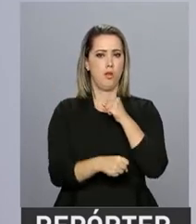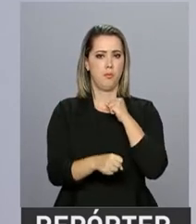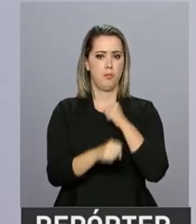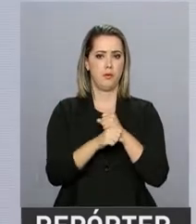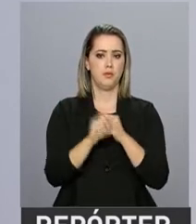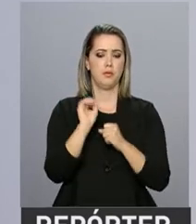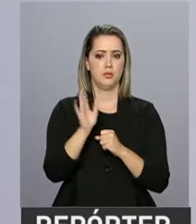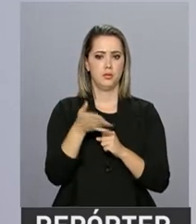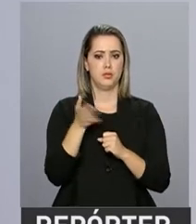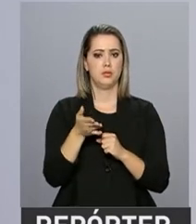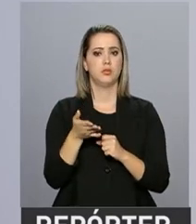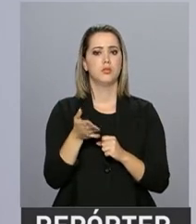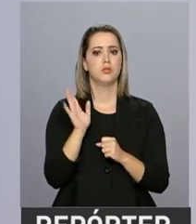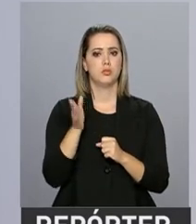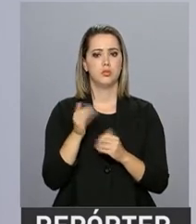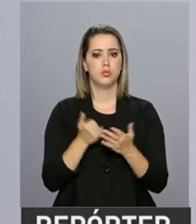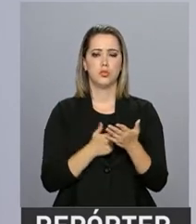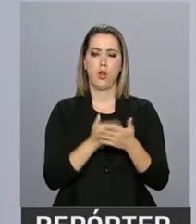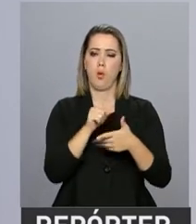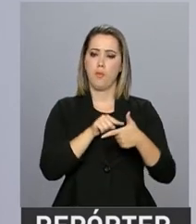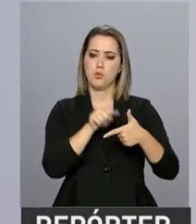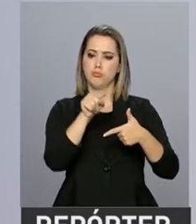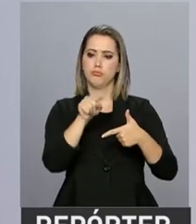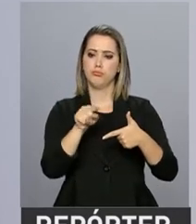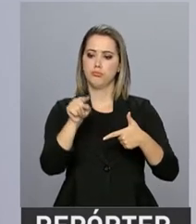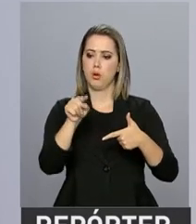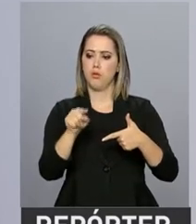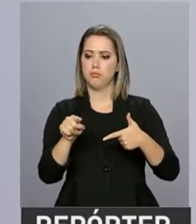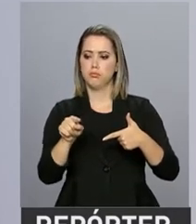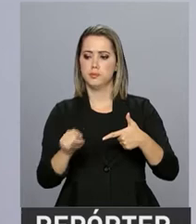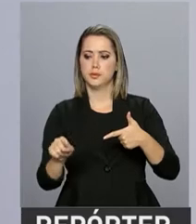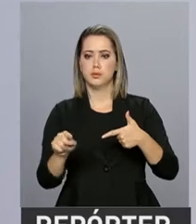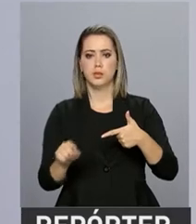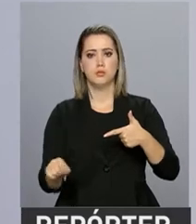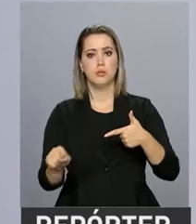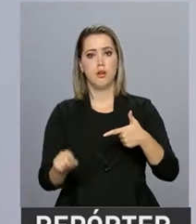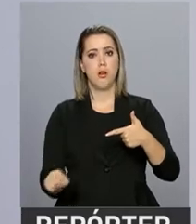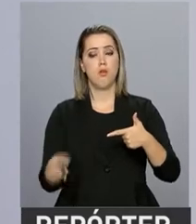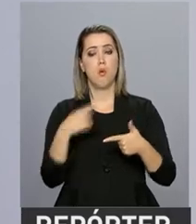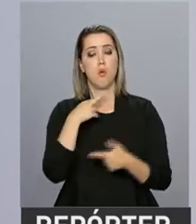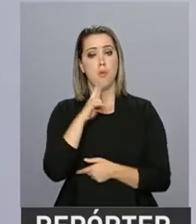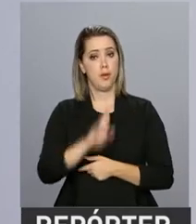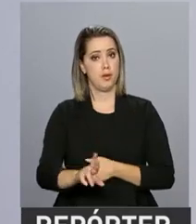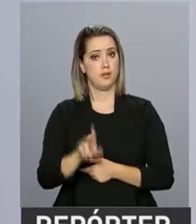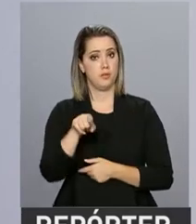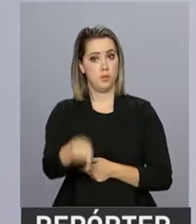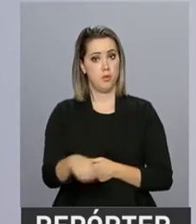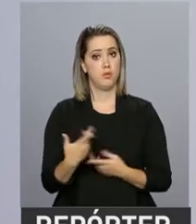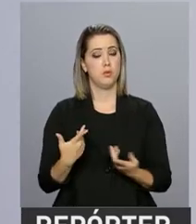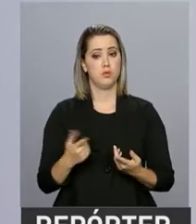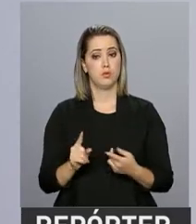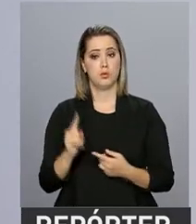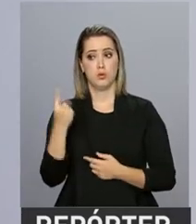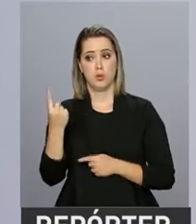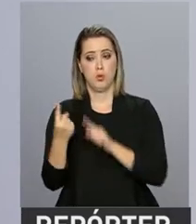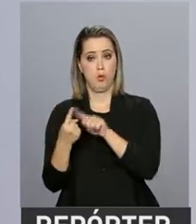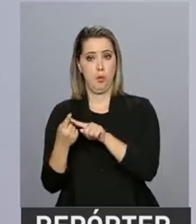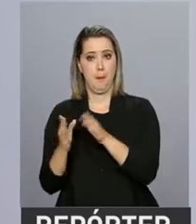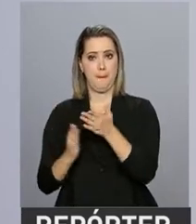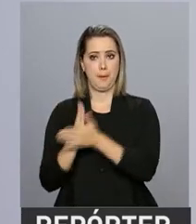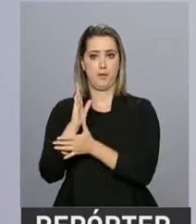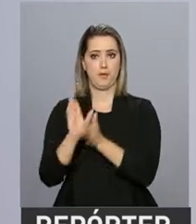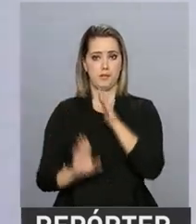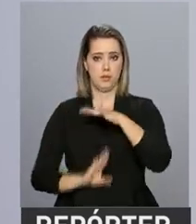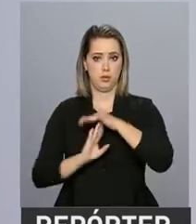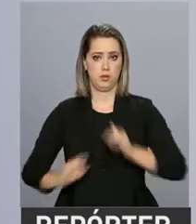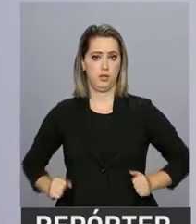e já começando a cair como resultado da, de um lado, aprovação do teto